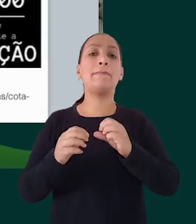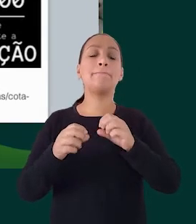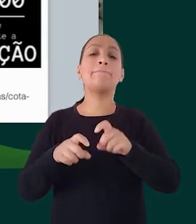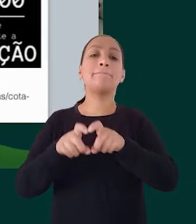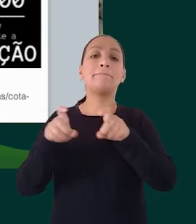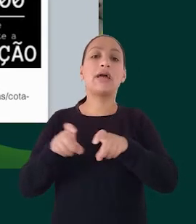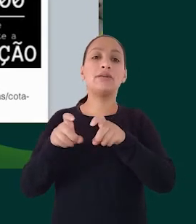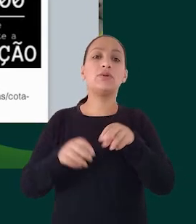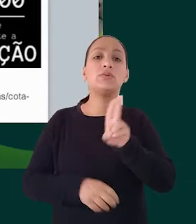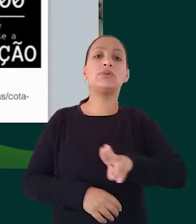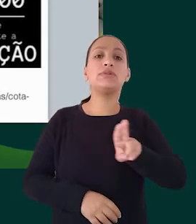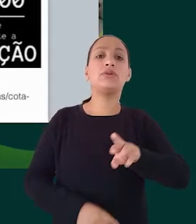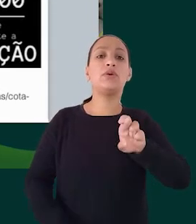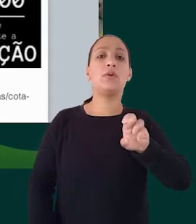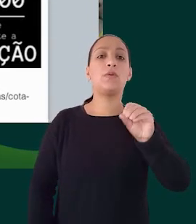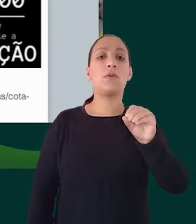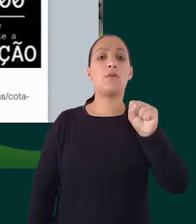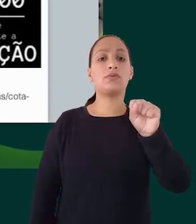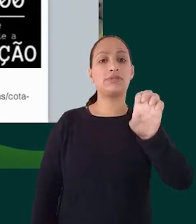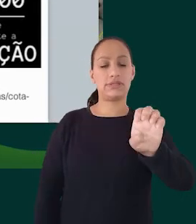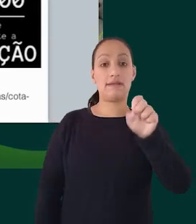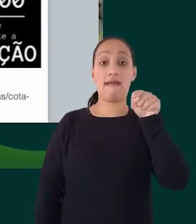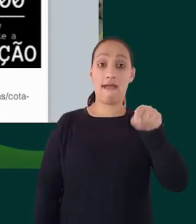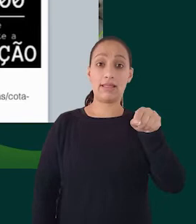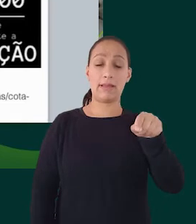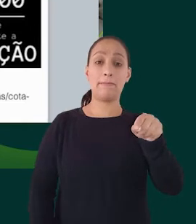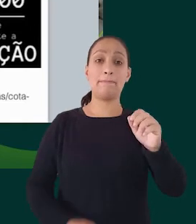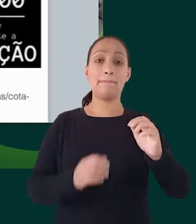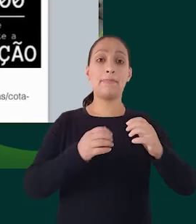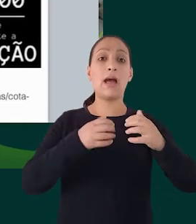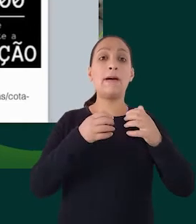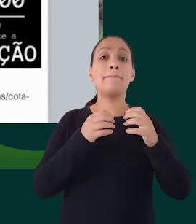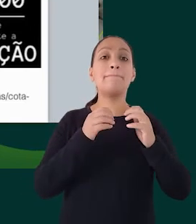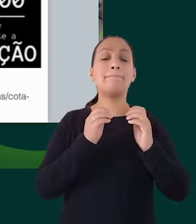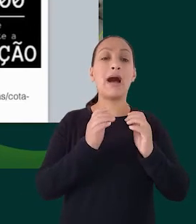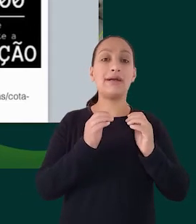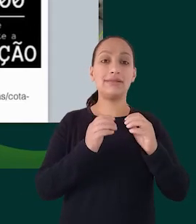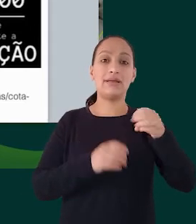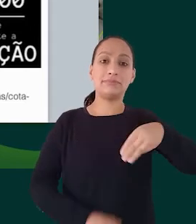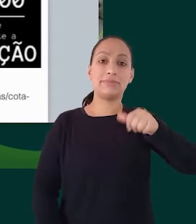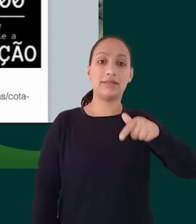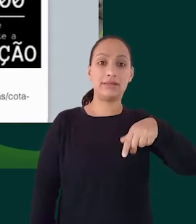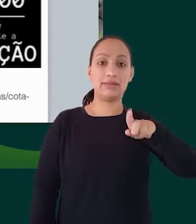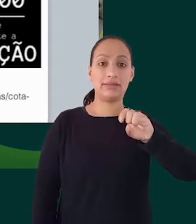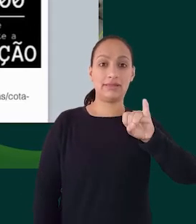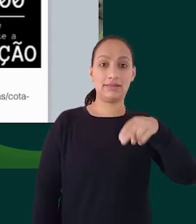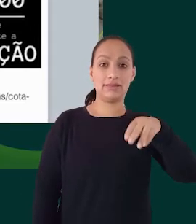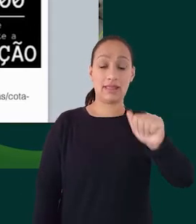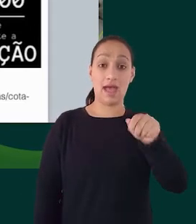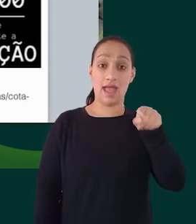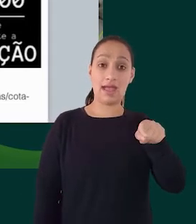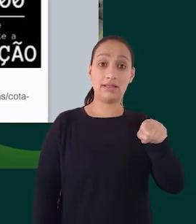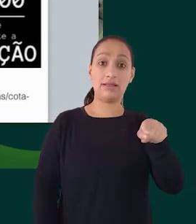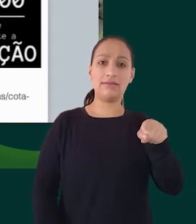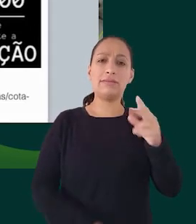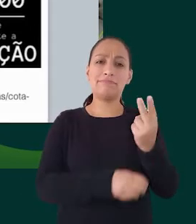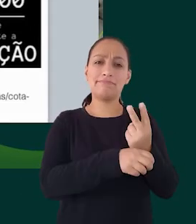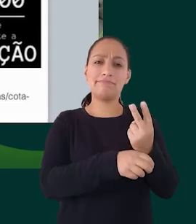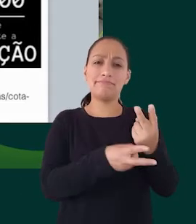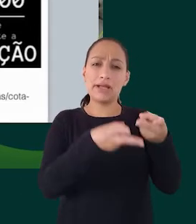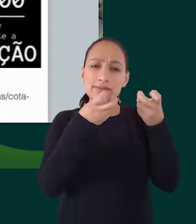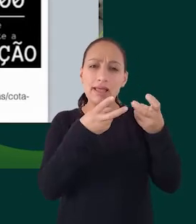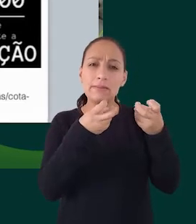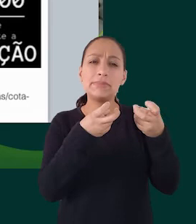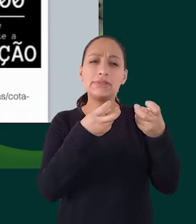usa IA para fazer essa análise do CEAP e identificar suspeitas. E ele usa também o Jarbas, que